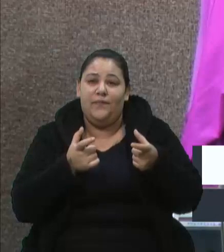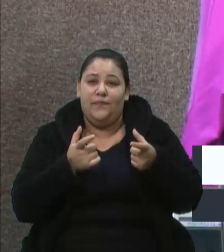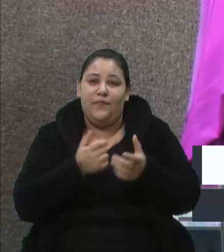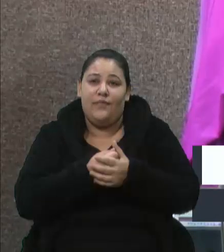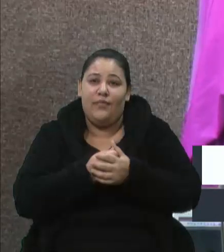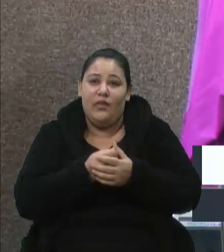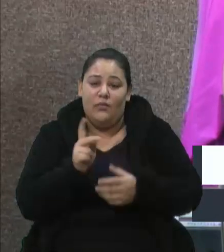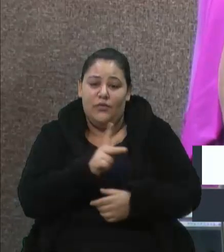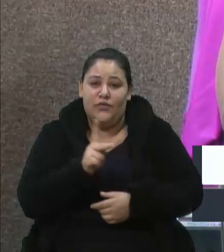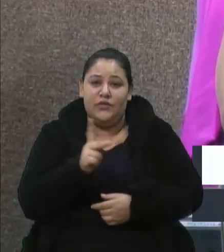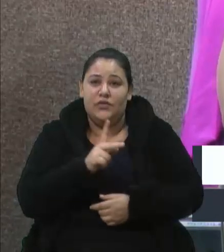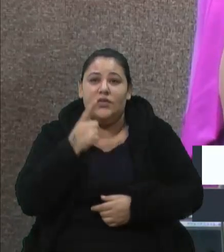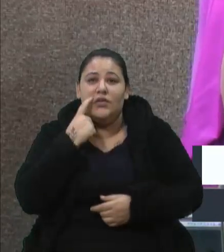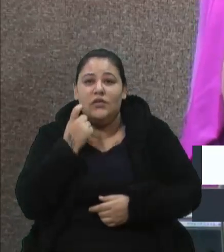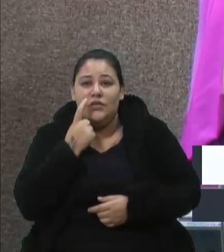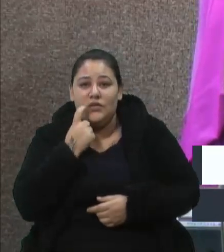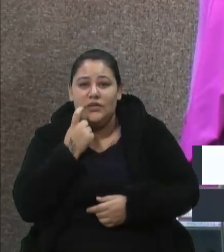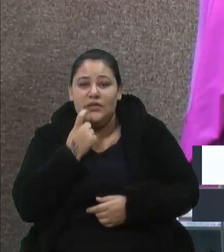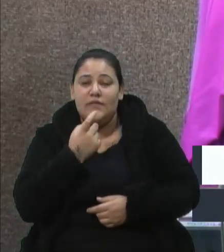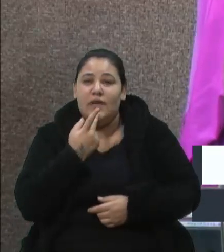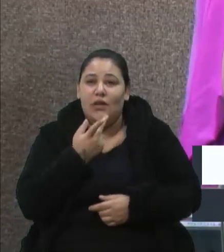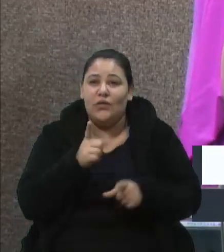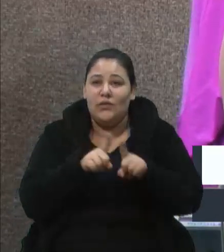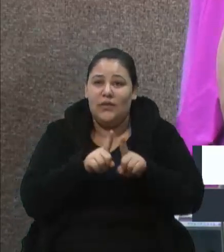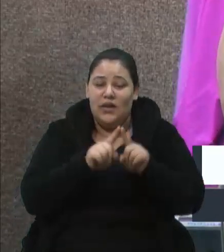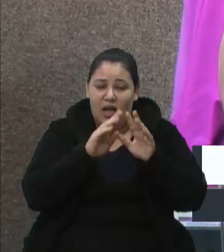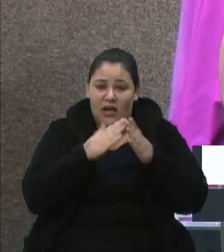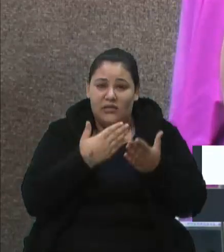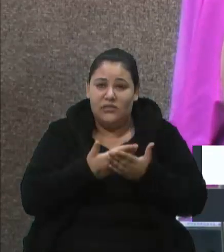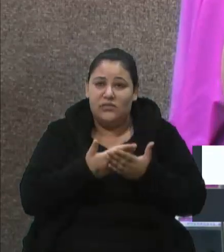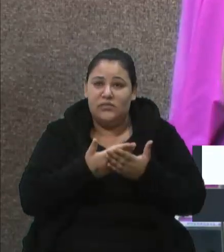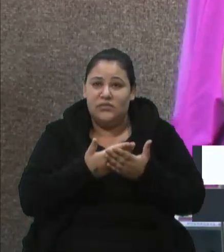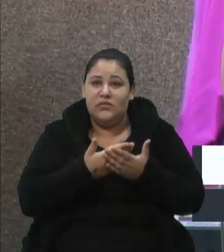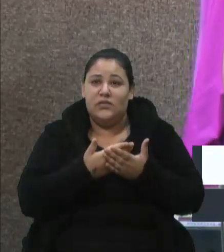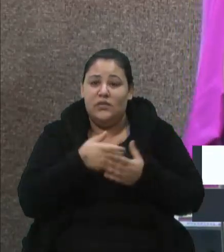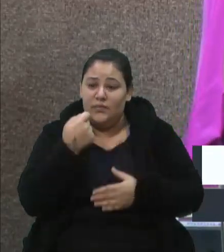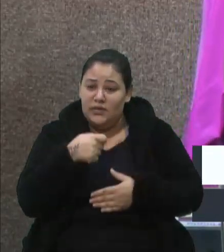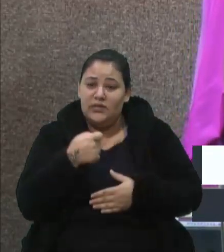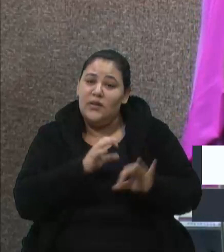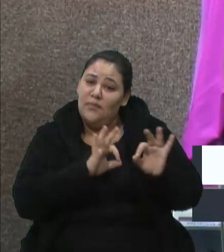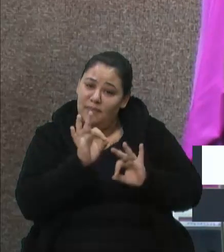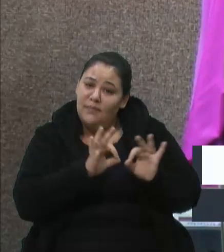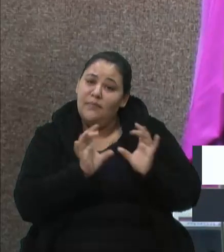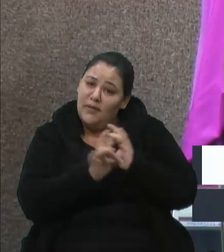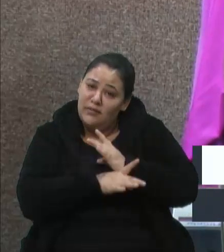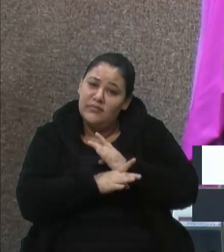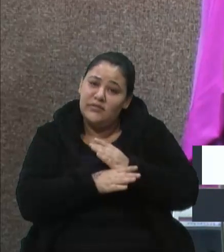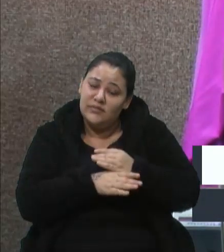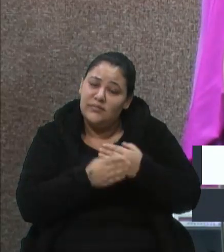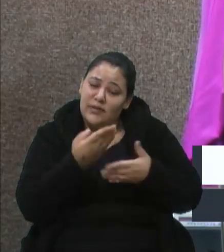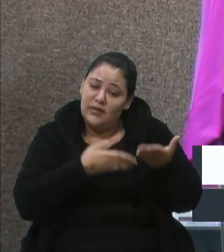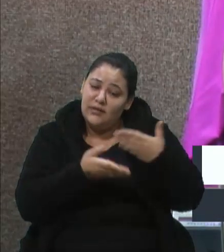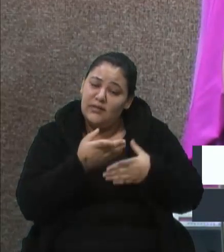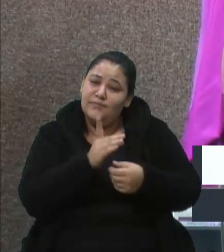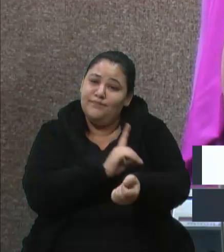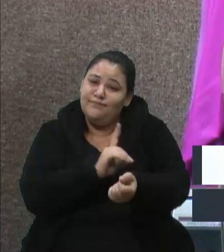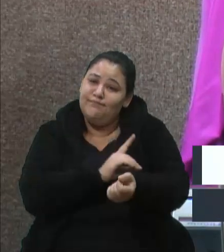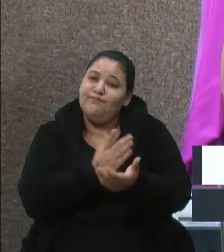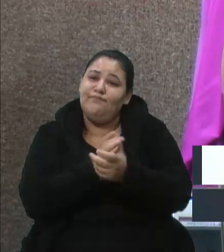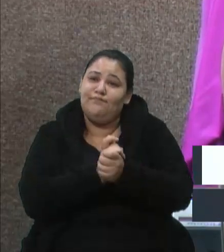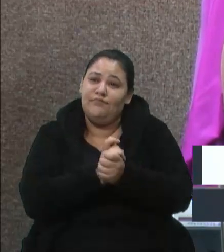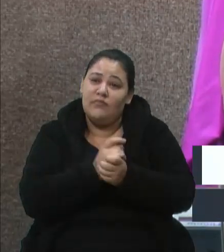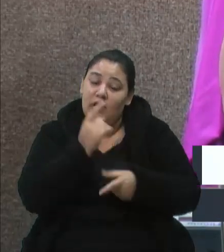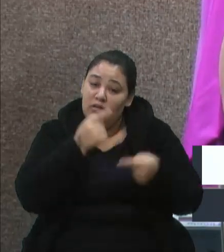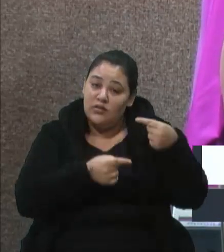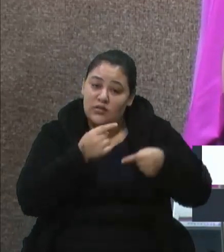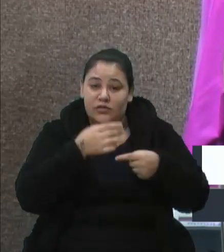A professora Rose falou, vereadora, as escolas precisam se preparar para isso. E é o debate que vai fazer